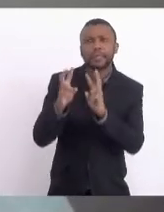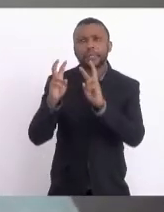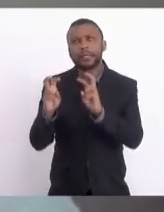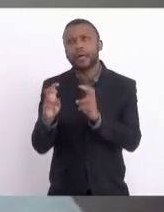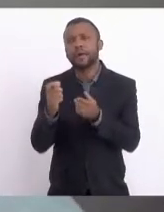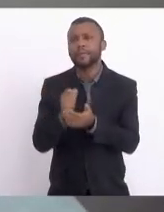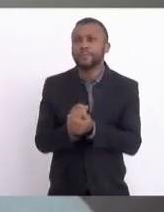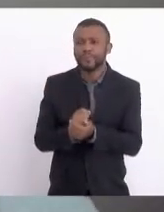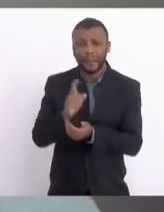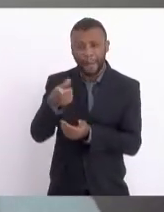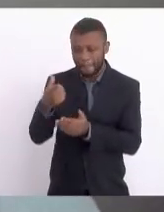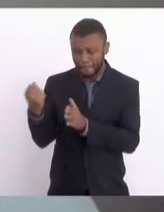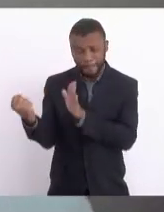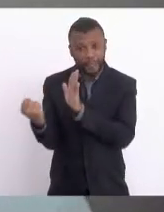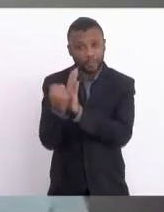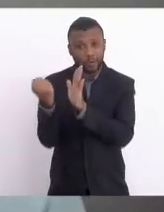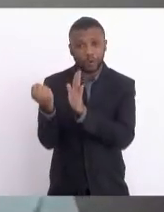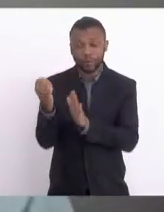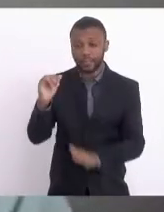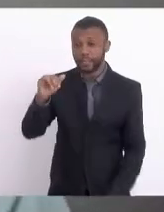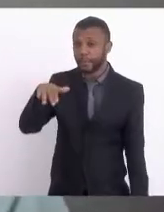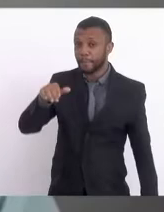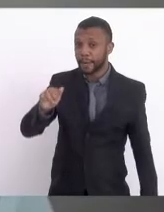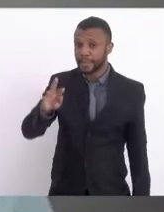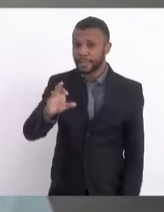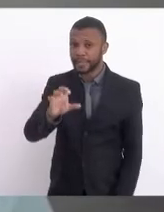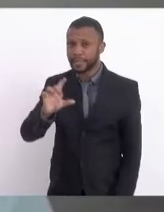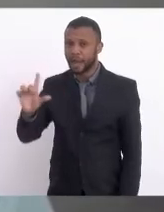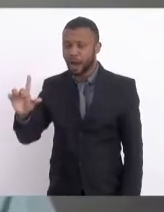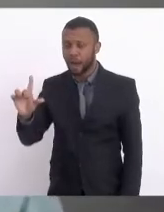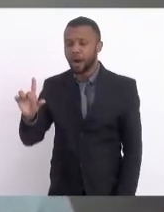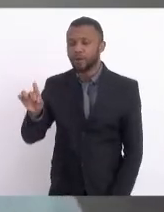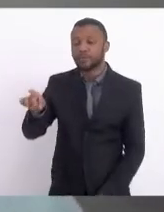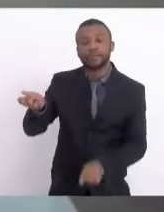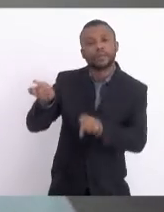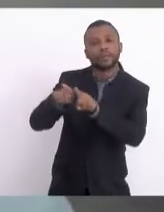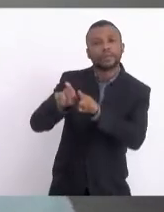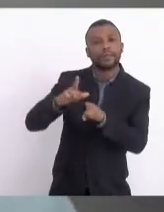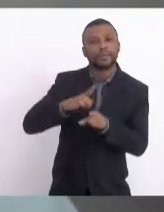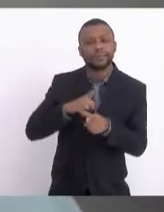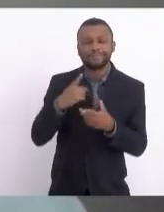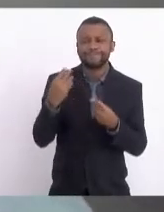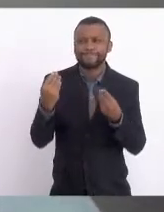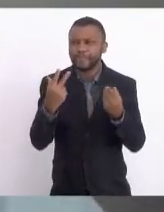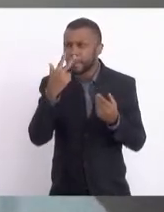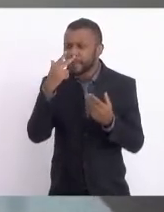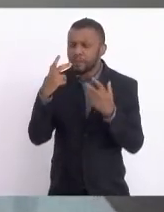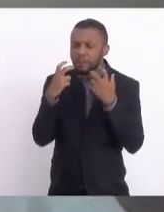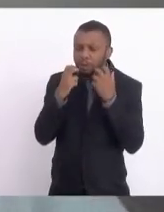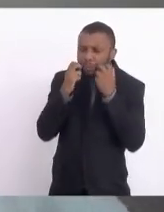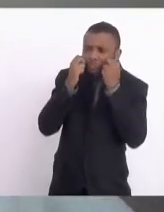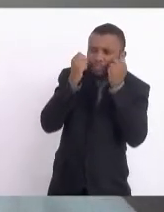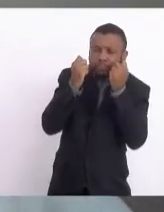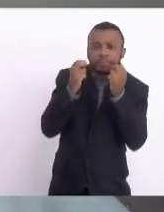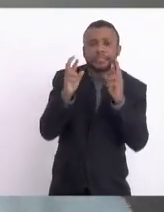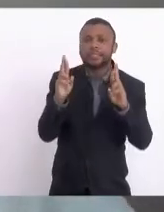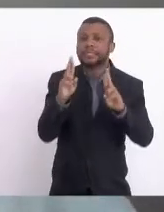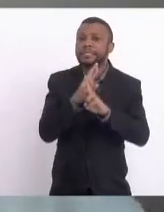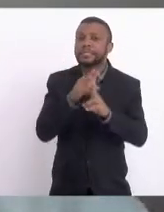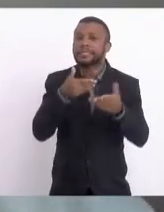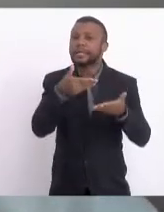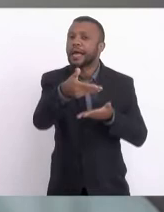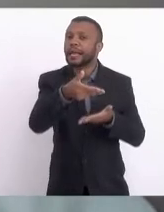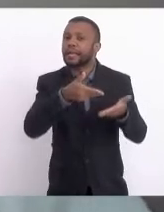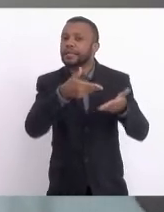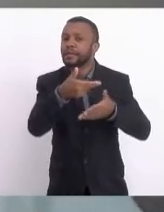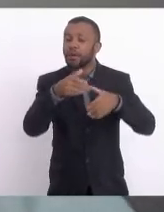patrimônio material. Isso, evidentemente, tem criado, inclusive, um certo constrangimento na relação do parlamento